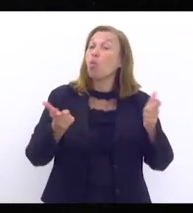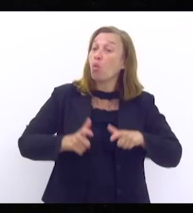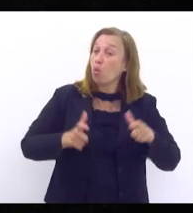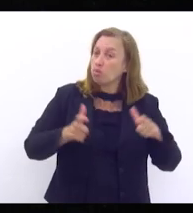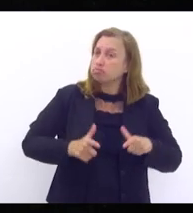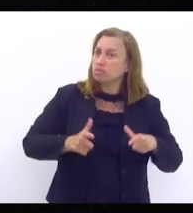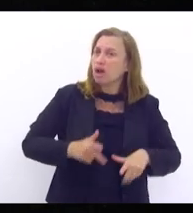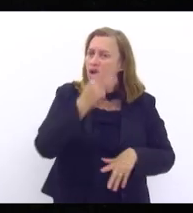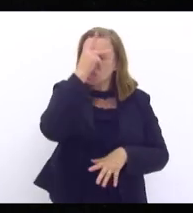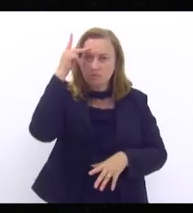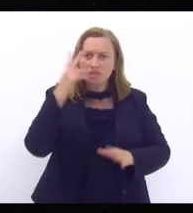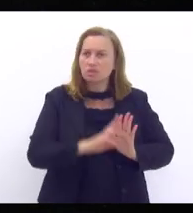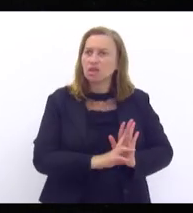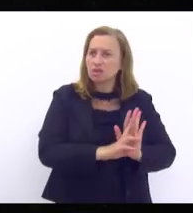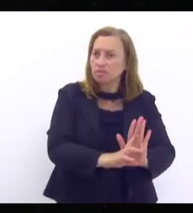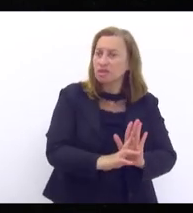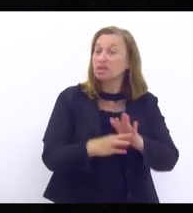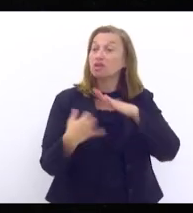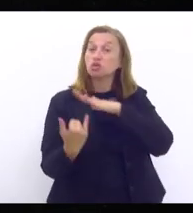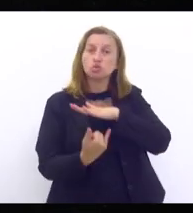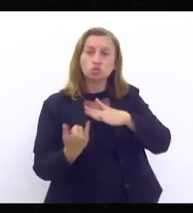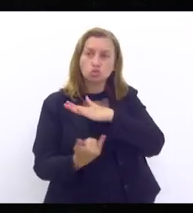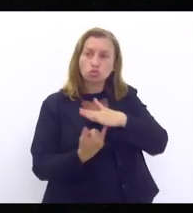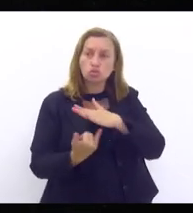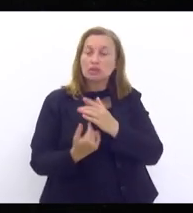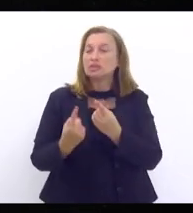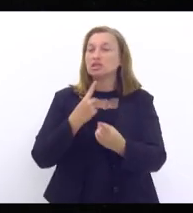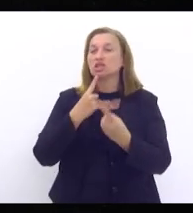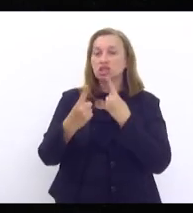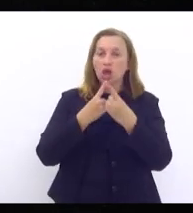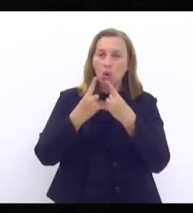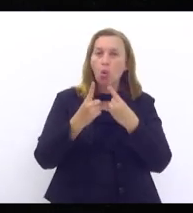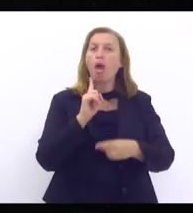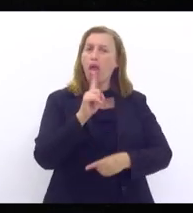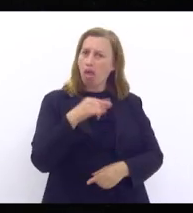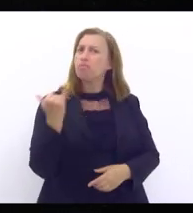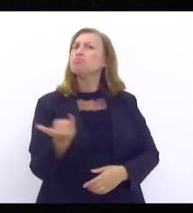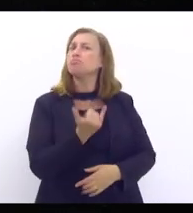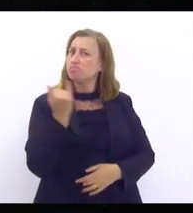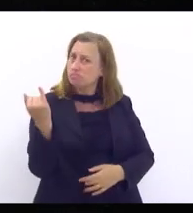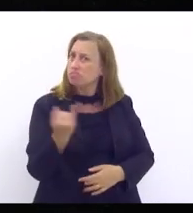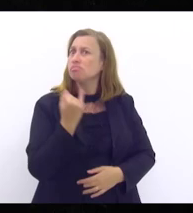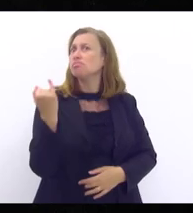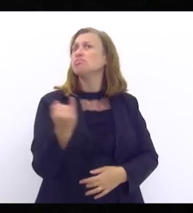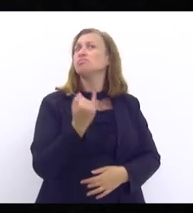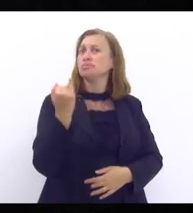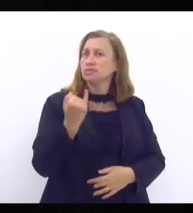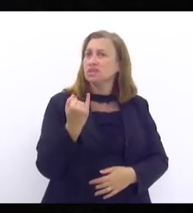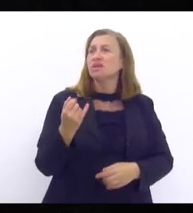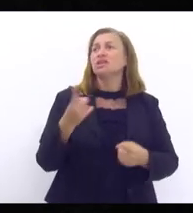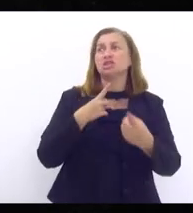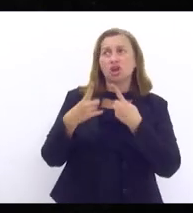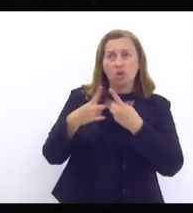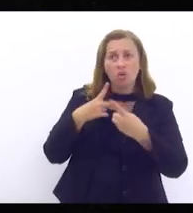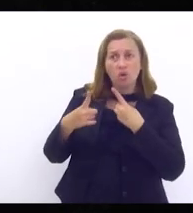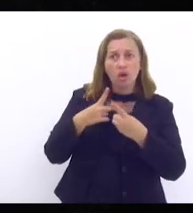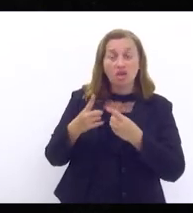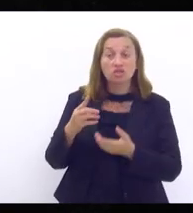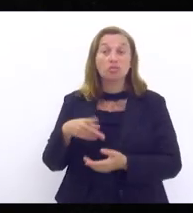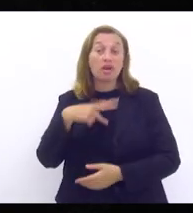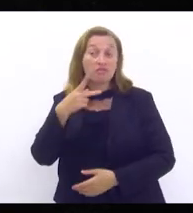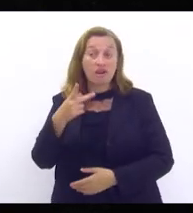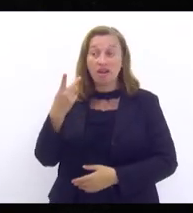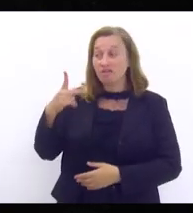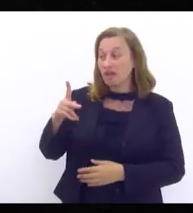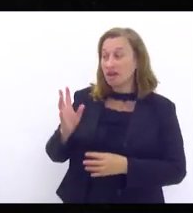as pessoas que representam as instituições dialogam, e isso é muito importante, e que vai dialogar com ele sobre a fala que ela